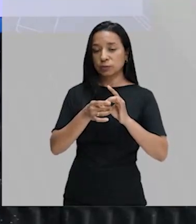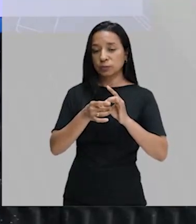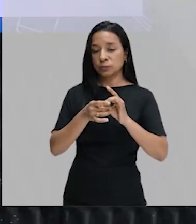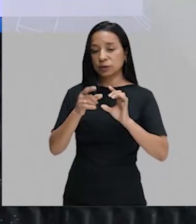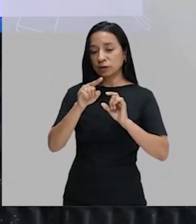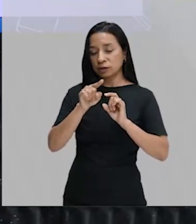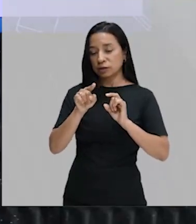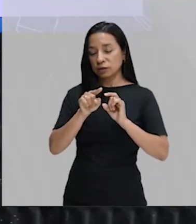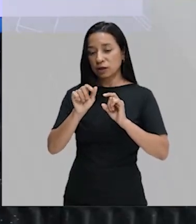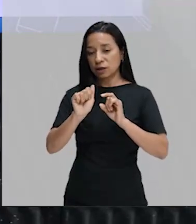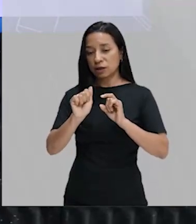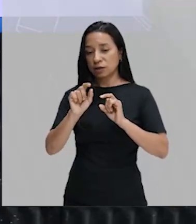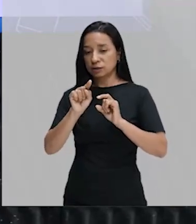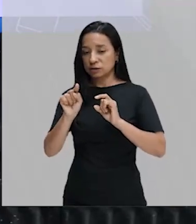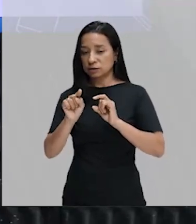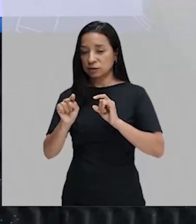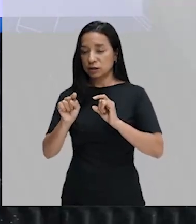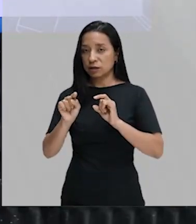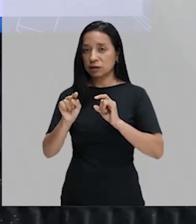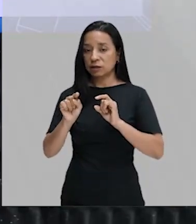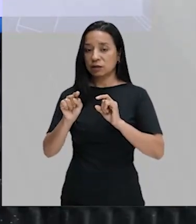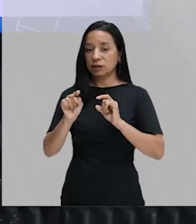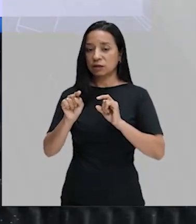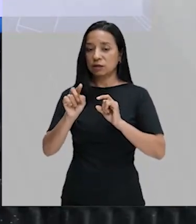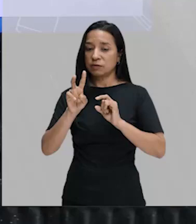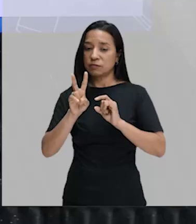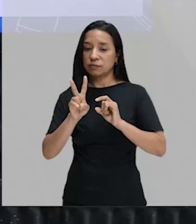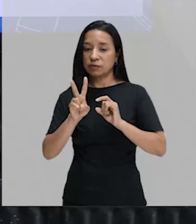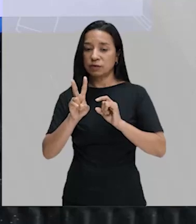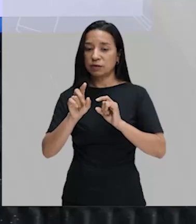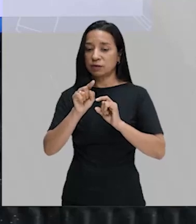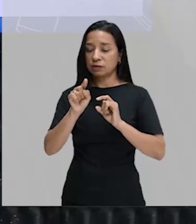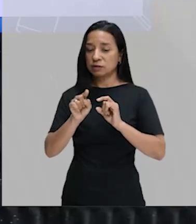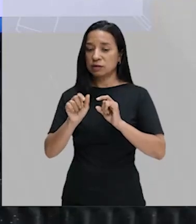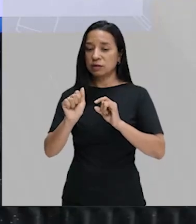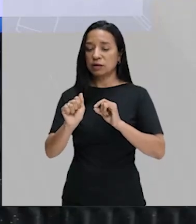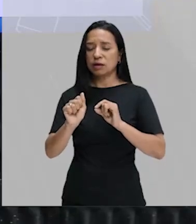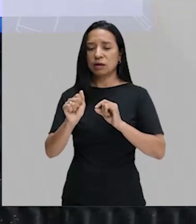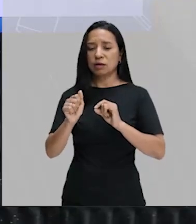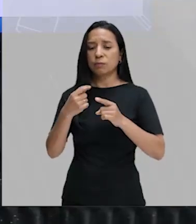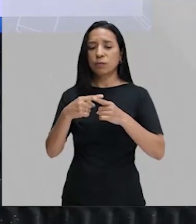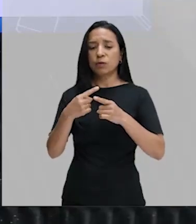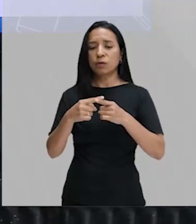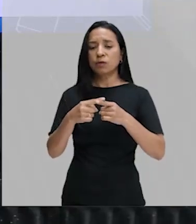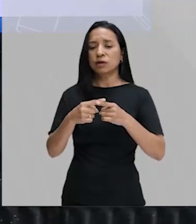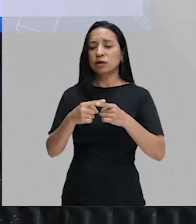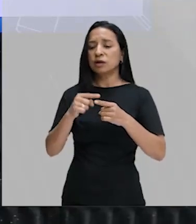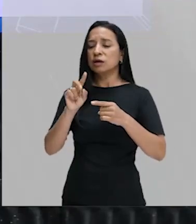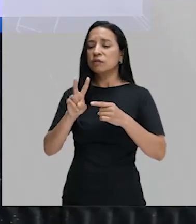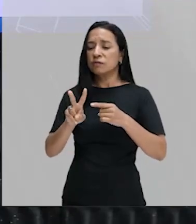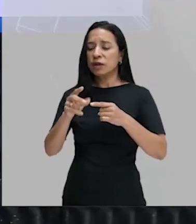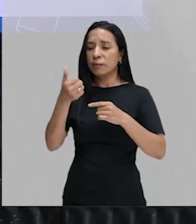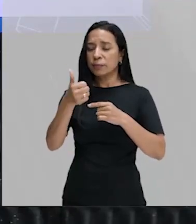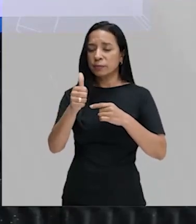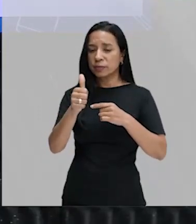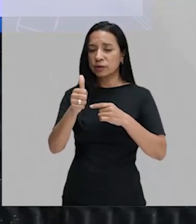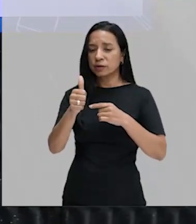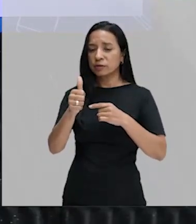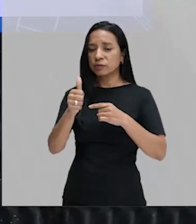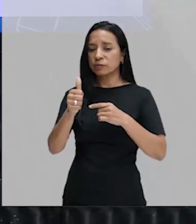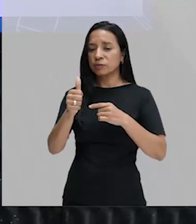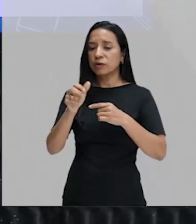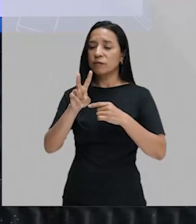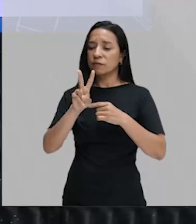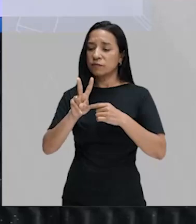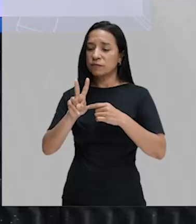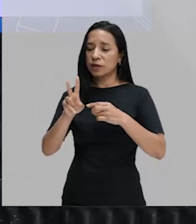formar ZVZA. Por que o V veio primeiro? Vamos olhar. O V é dominante sobre o A,